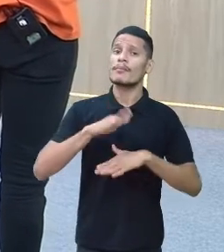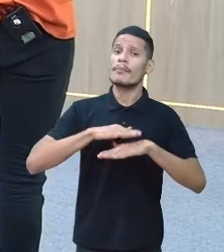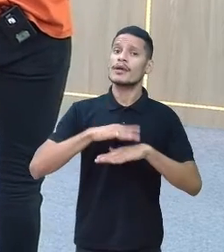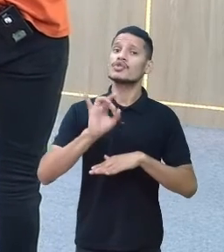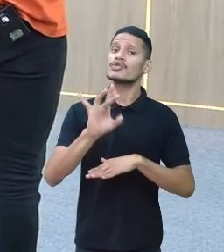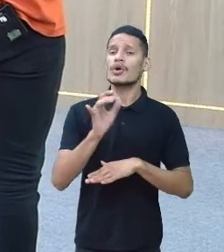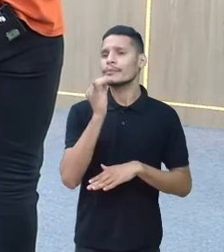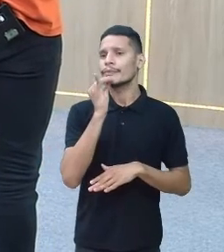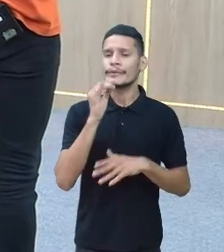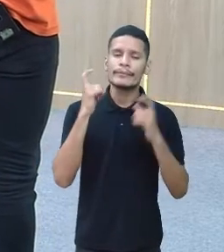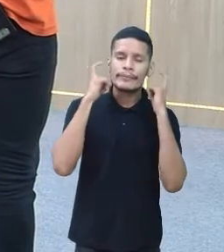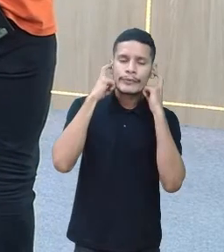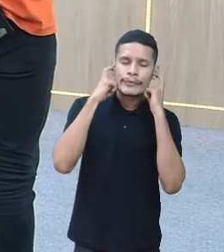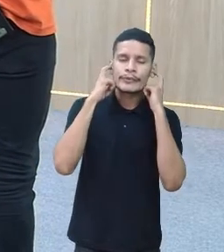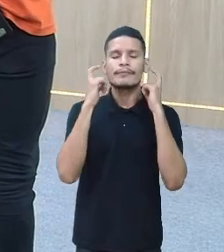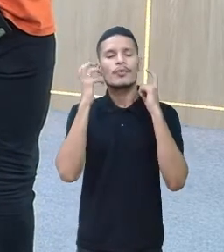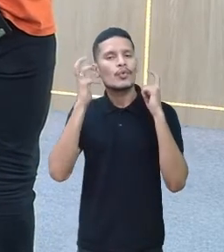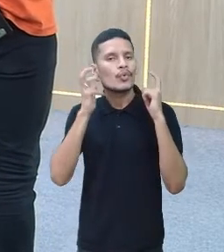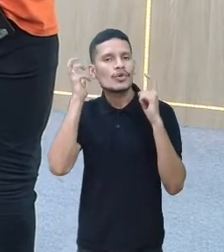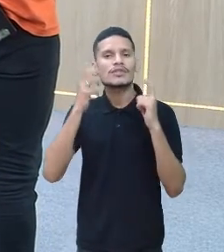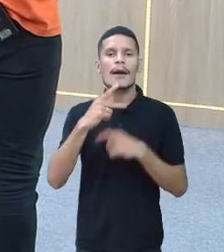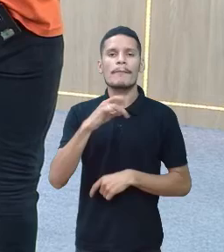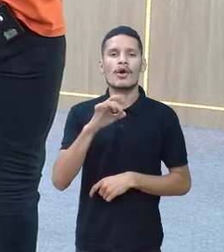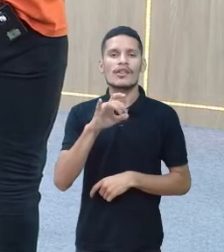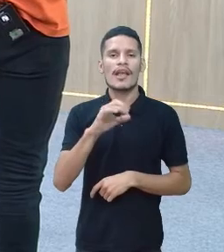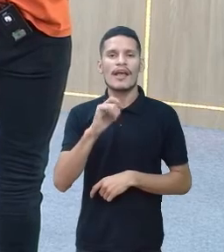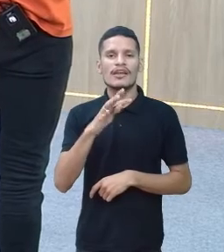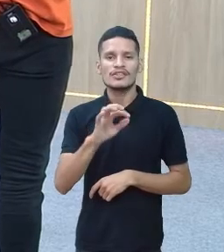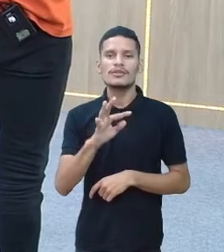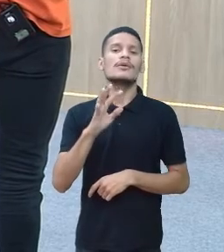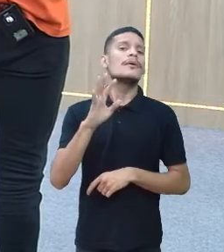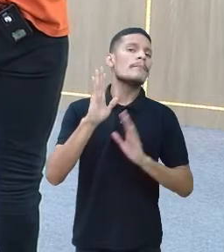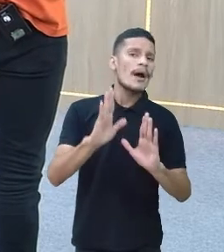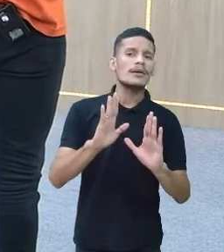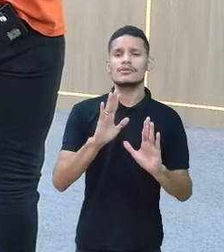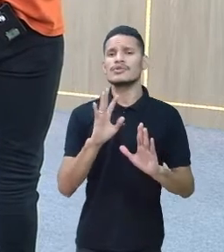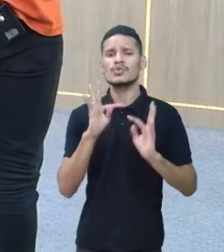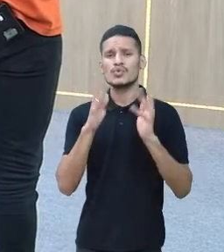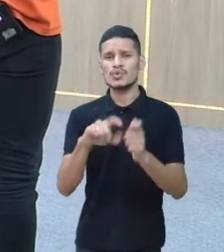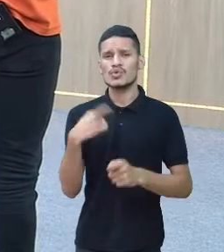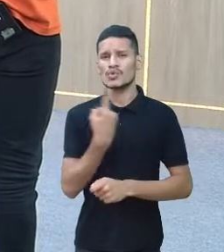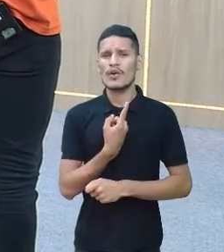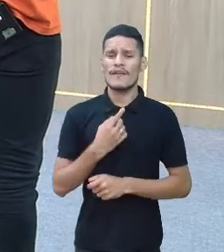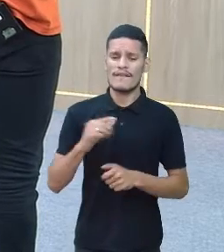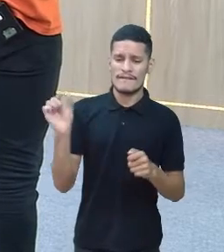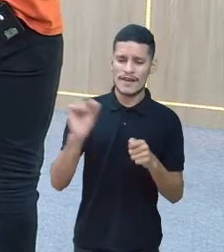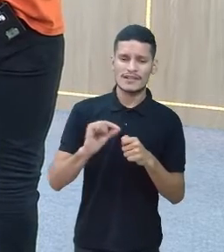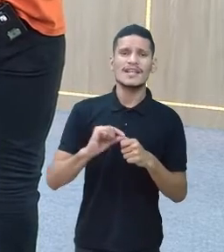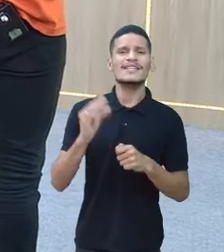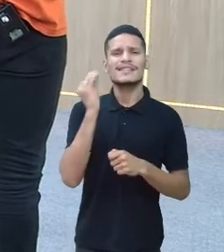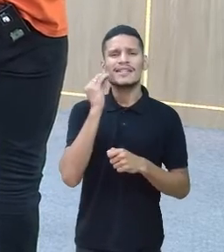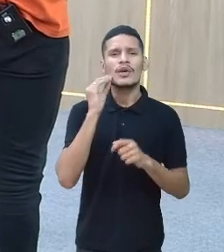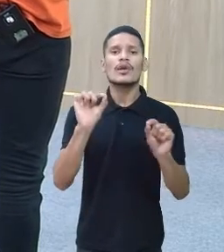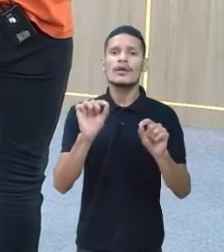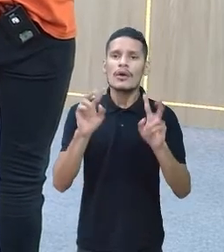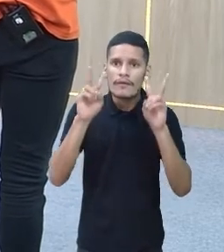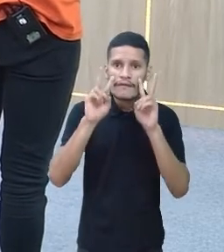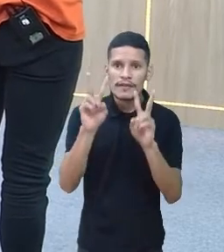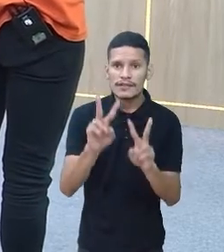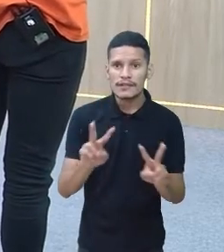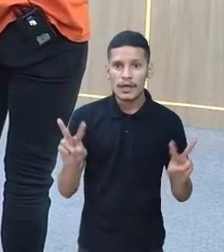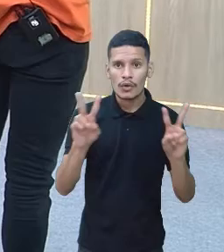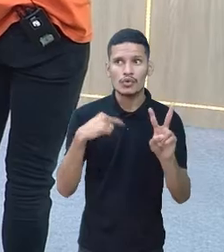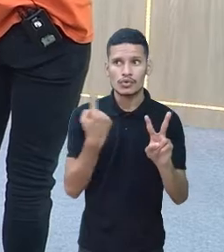escutando uma música, um podcast, alguma coisa assim. Porque tudo que a gente vai fazer, a gente sempre tenta se orientar pela visão, né? Porque a gente